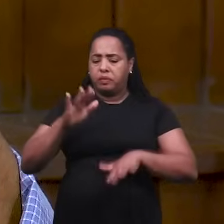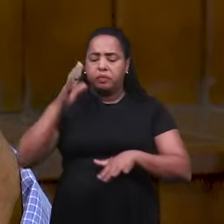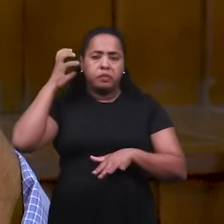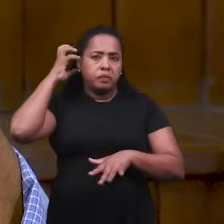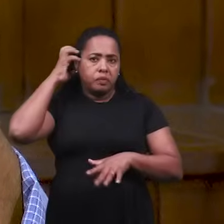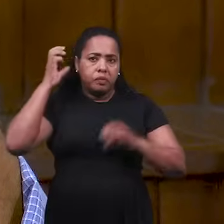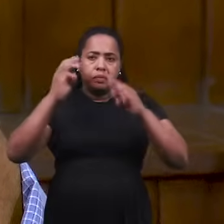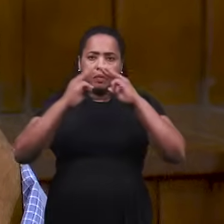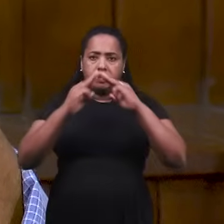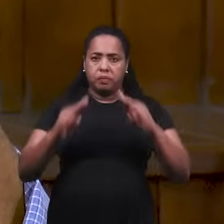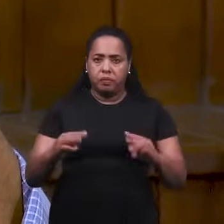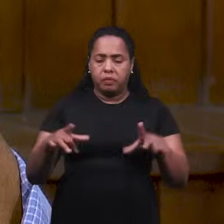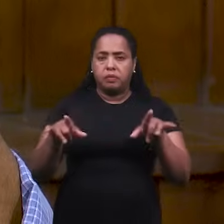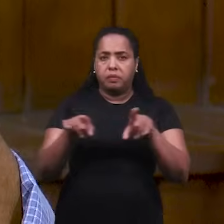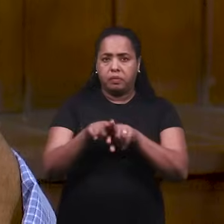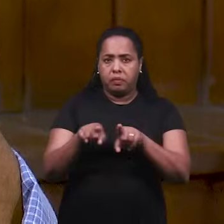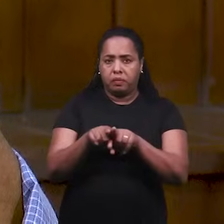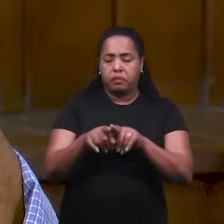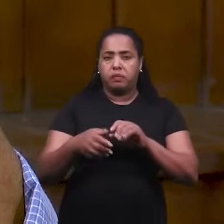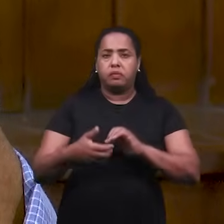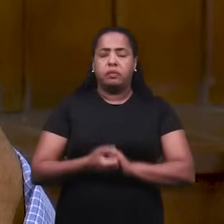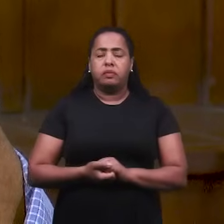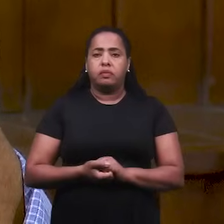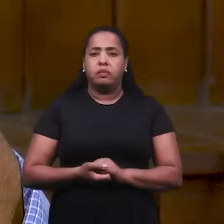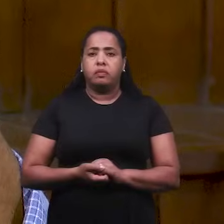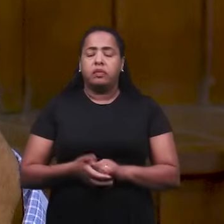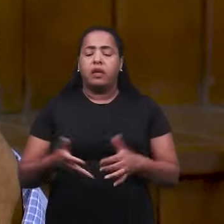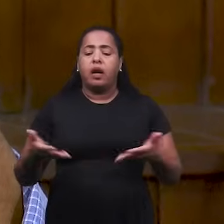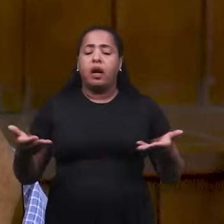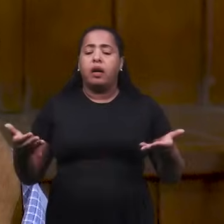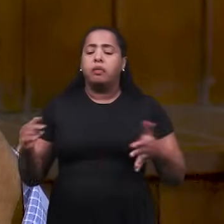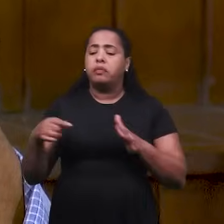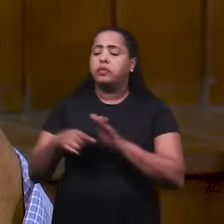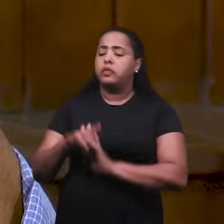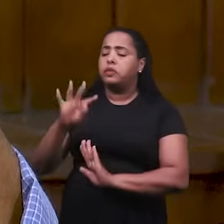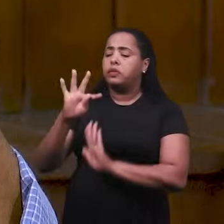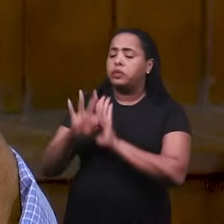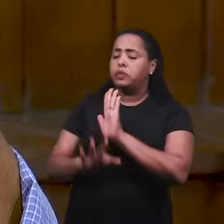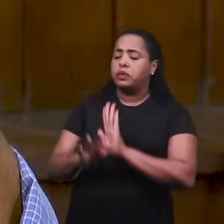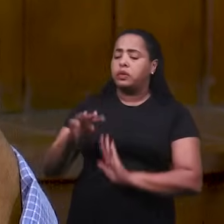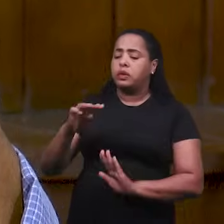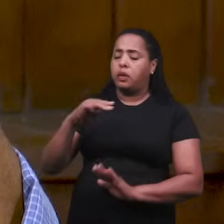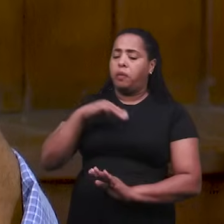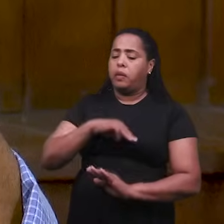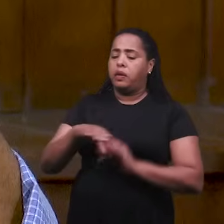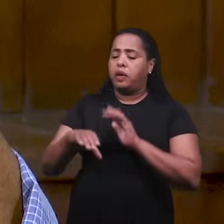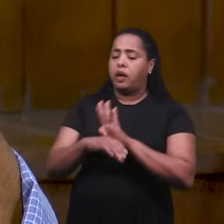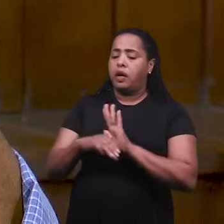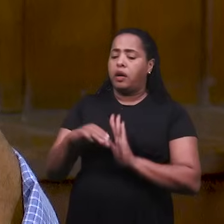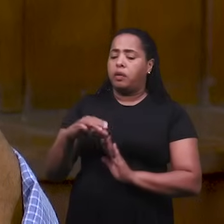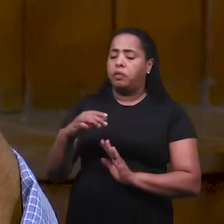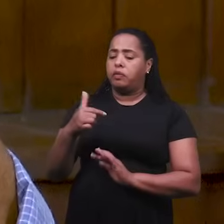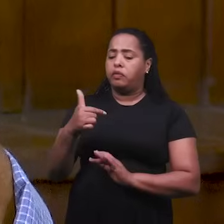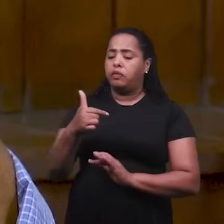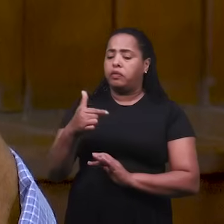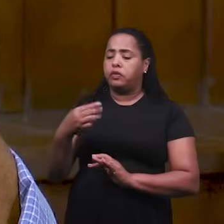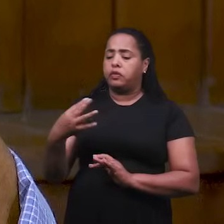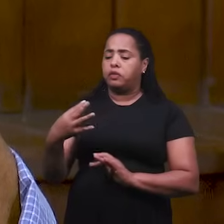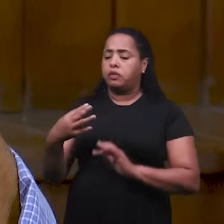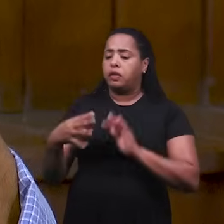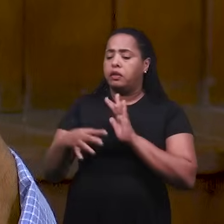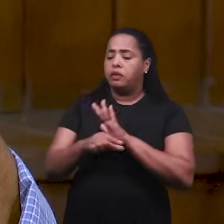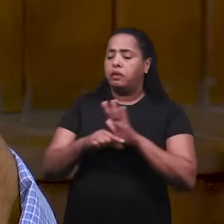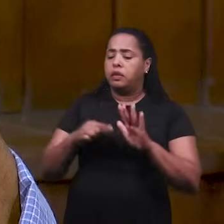né? E nós vemos a questão seguinte: esse texto de Mateus 24, 3, podemos dizer